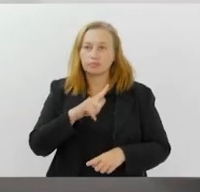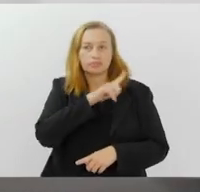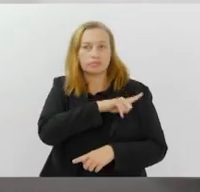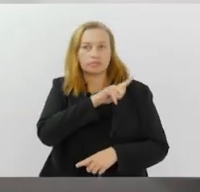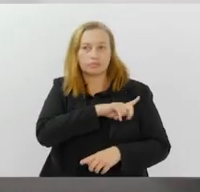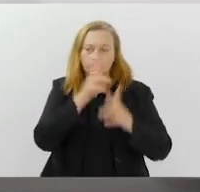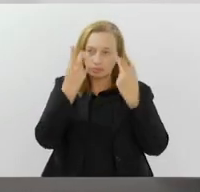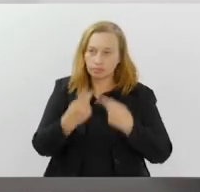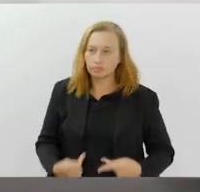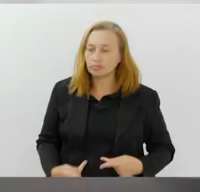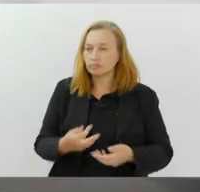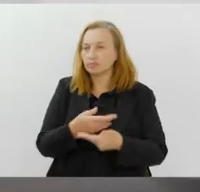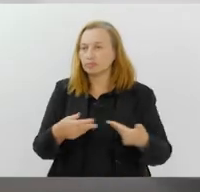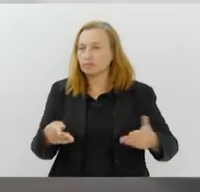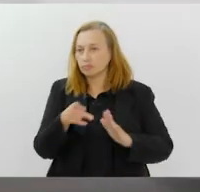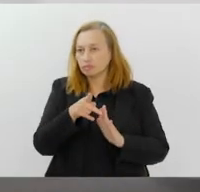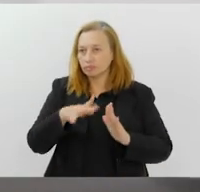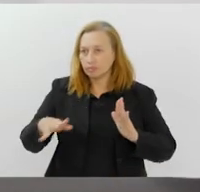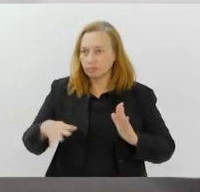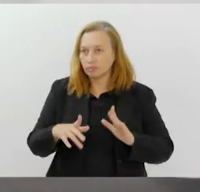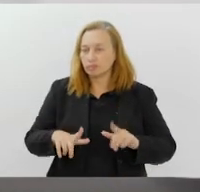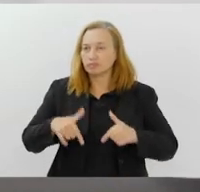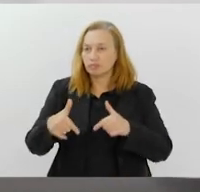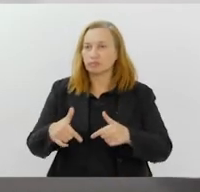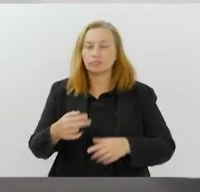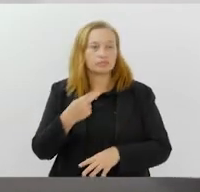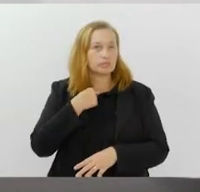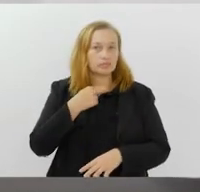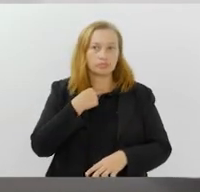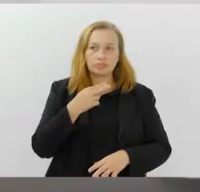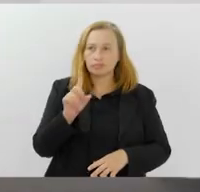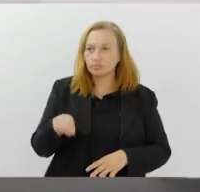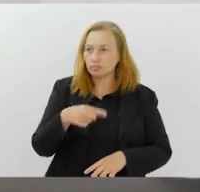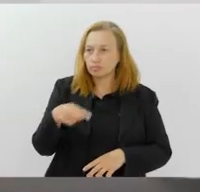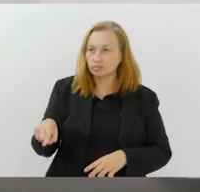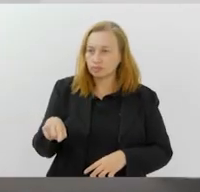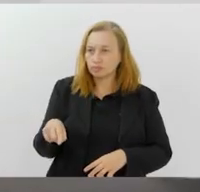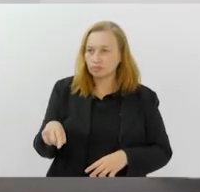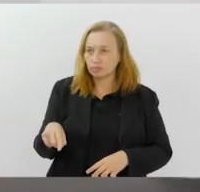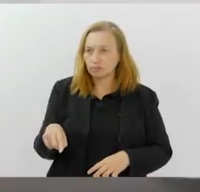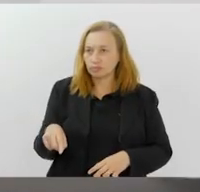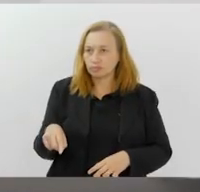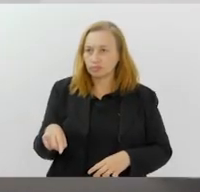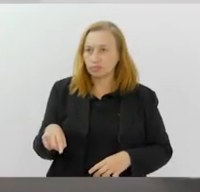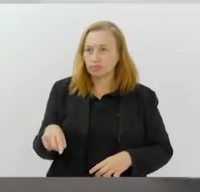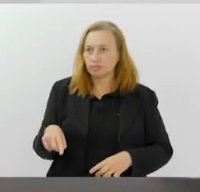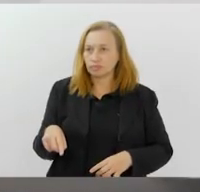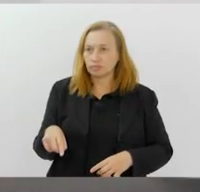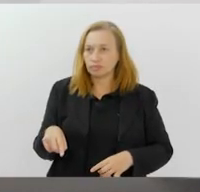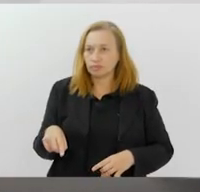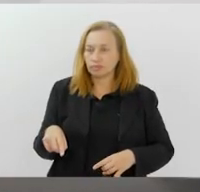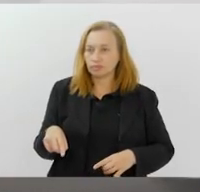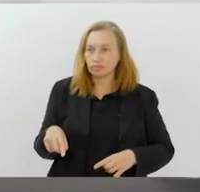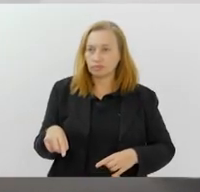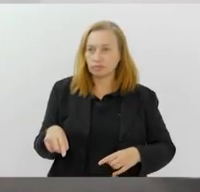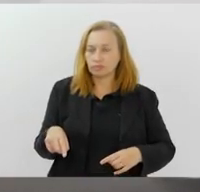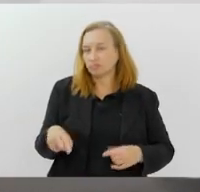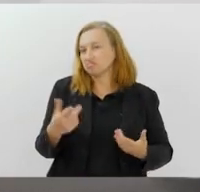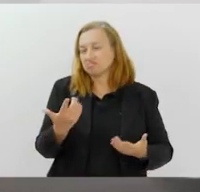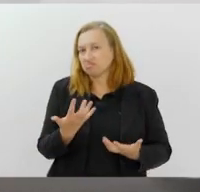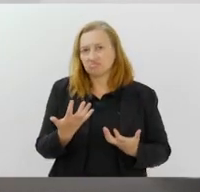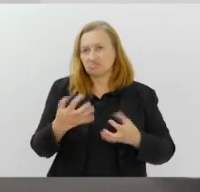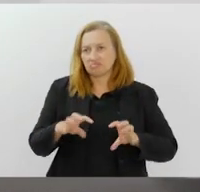diversos Protocolos de atuação a gente não pode entar as máquinas desse debate ninguém quer viver aqui um Exterminador do